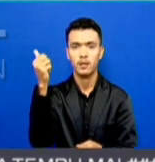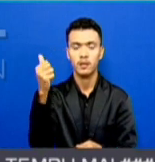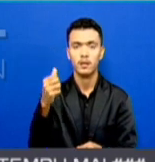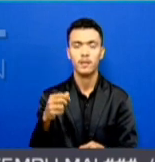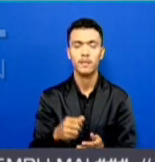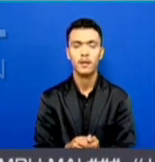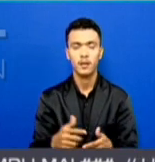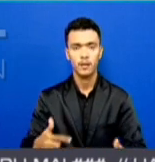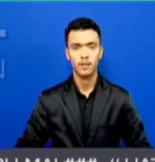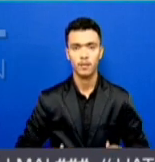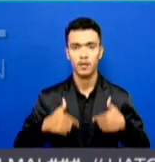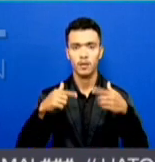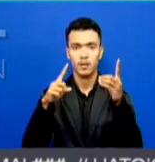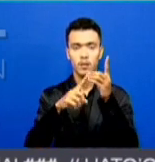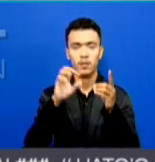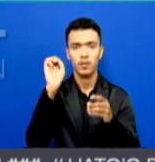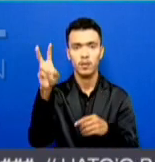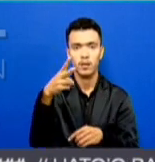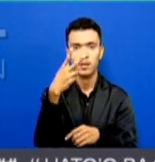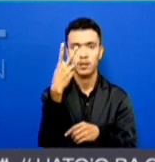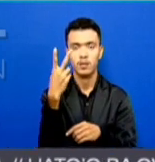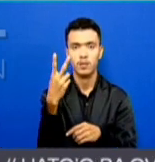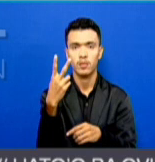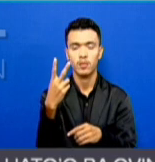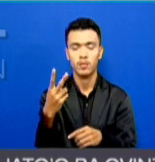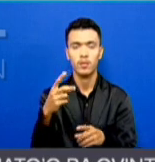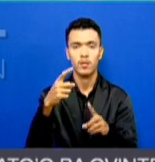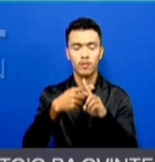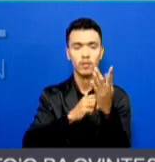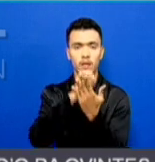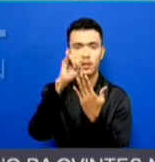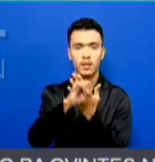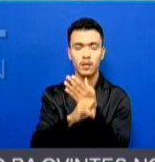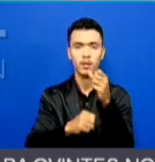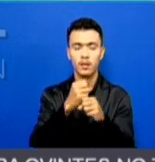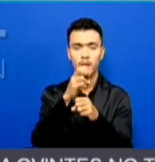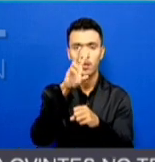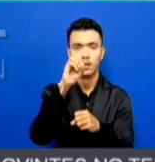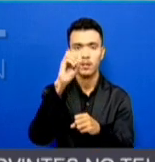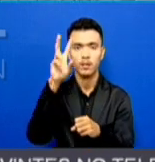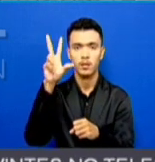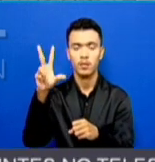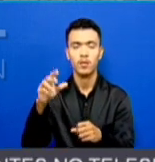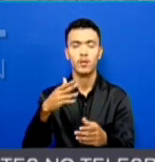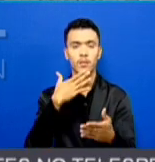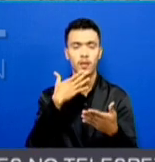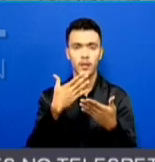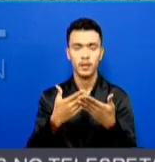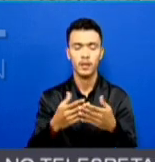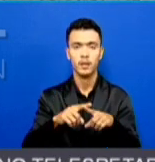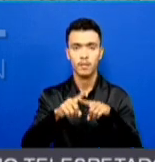Vegas mori sia lorong ruanulu resin drua, fulan janeiro, tinan rihundrua tolu, ho condição nebe normal. Mai